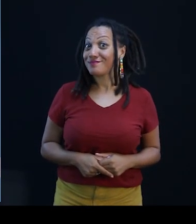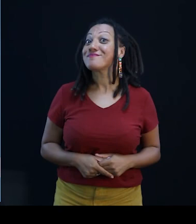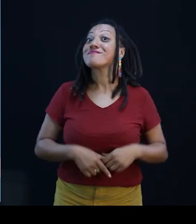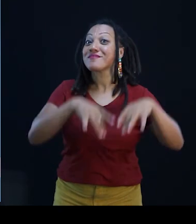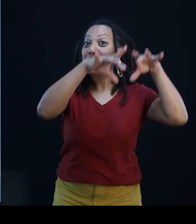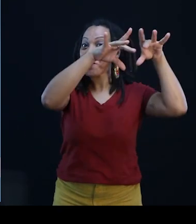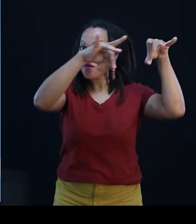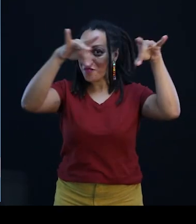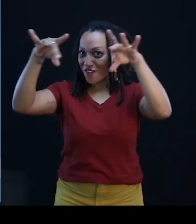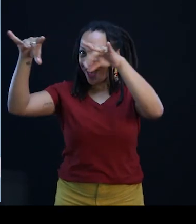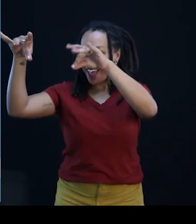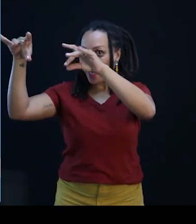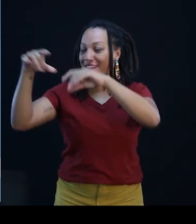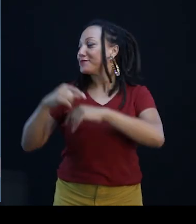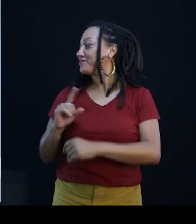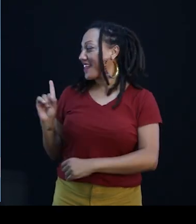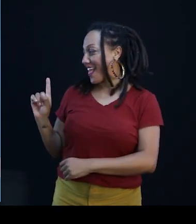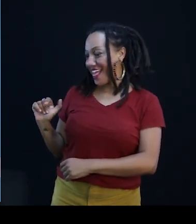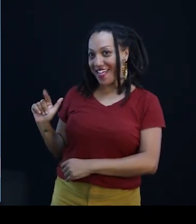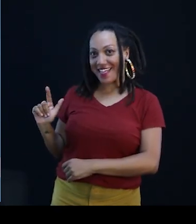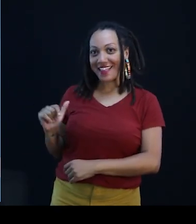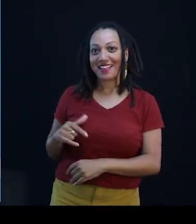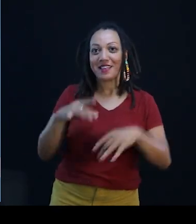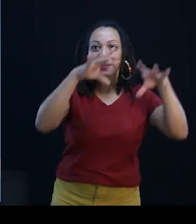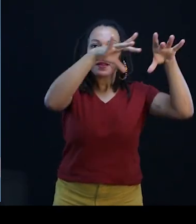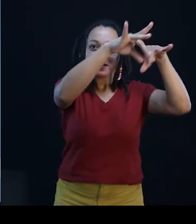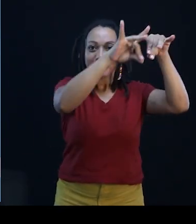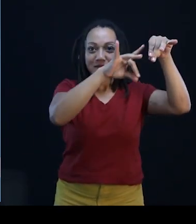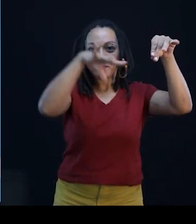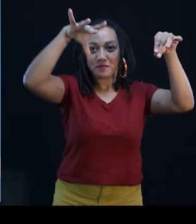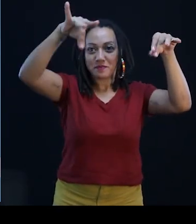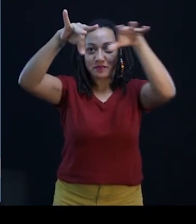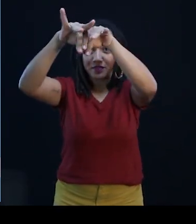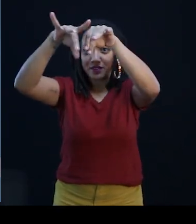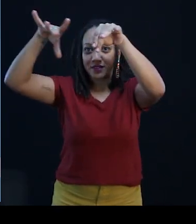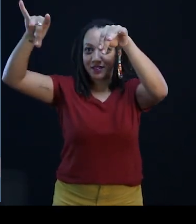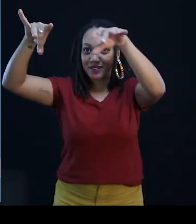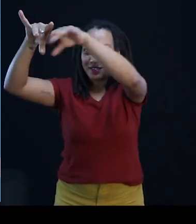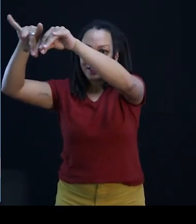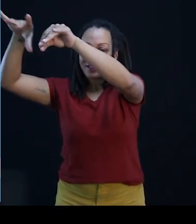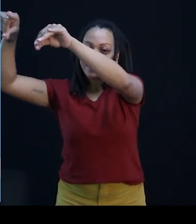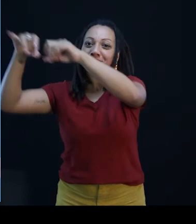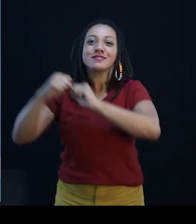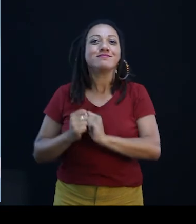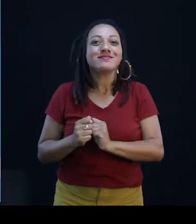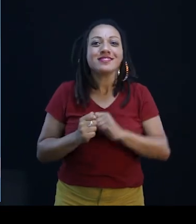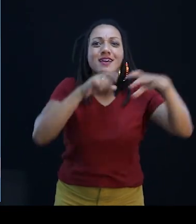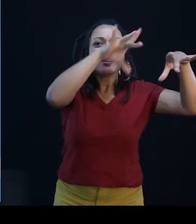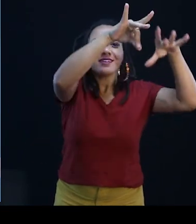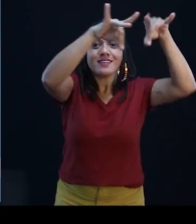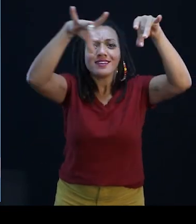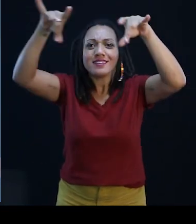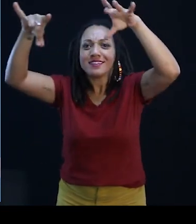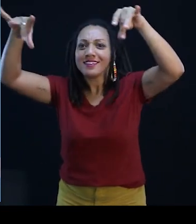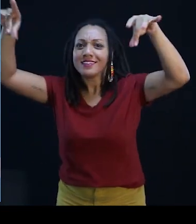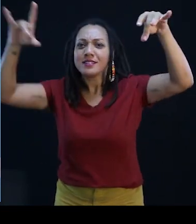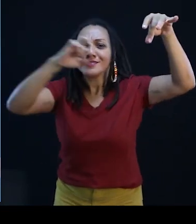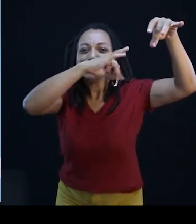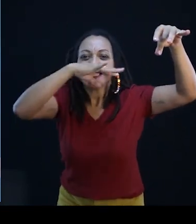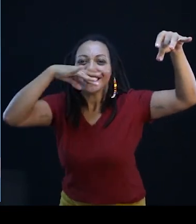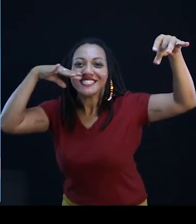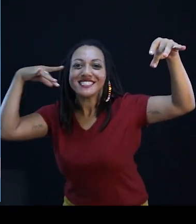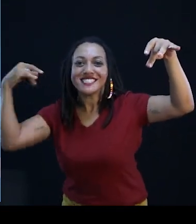Coloca no varal, pode falar. Vamos colocar no varal, estender. Estende, estende, lavadeira. Quanto mais estende, mais